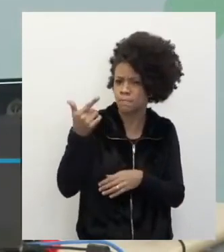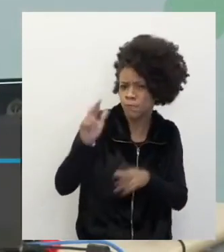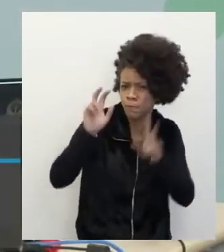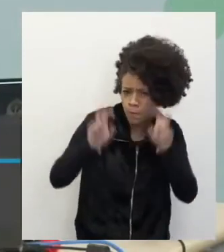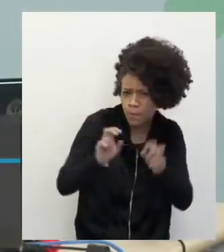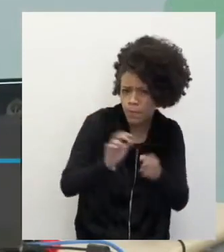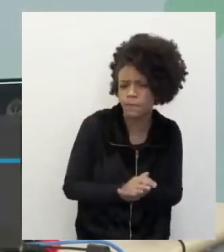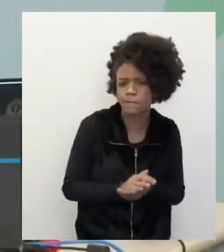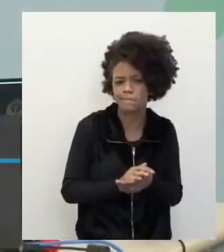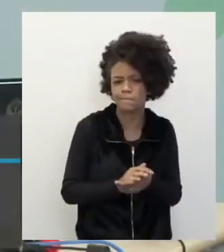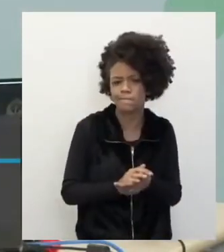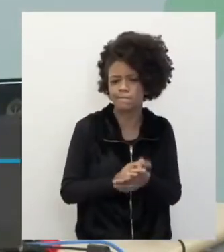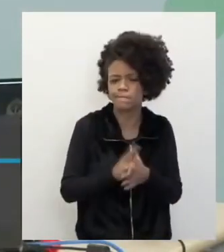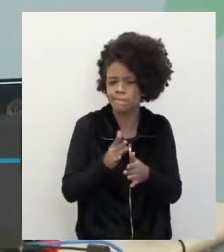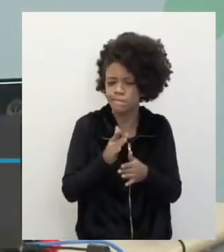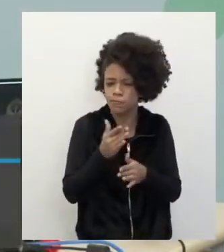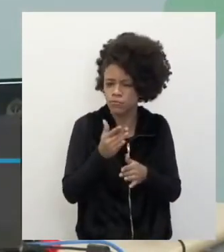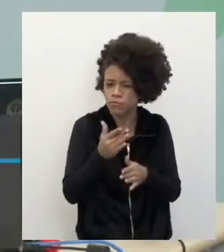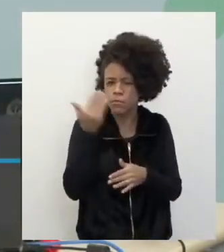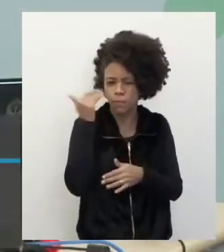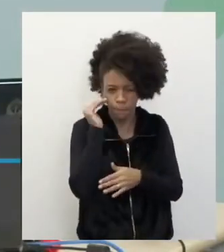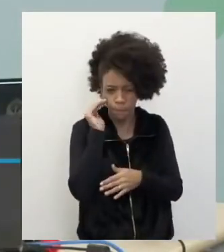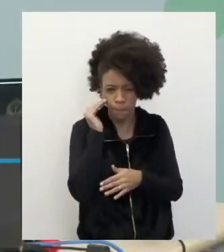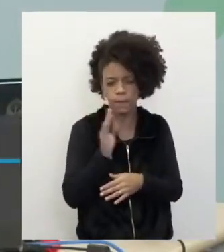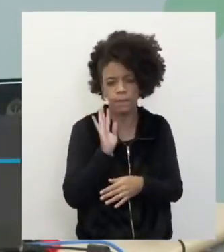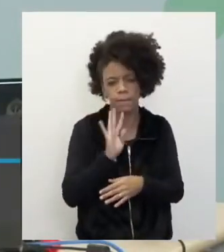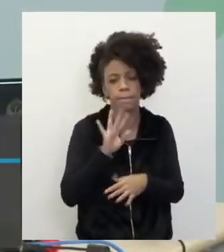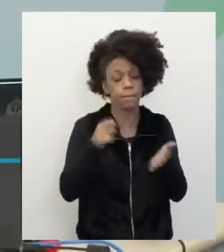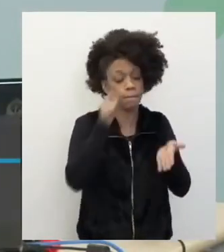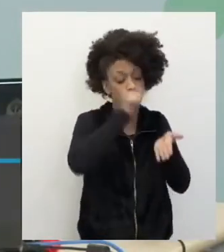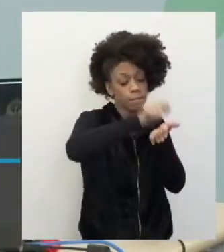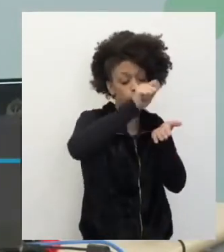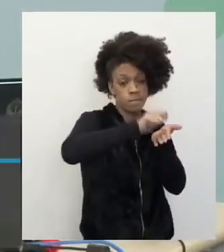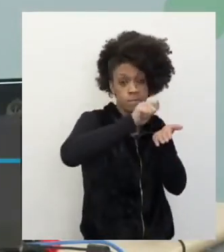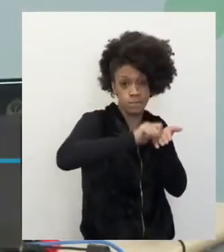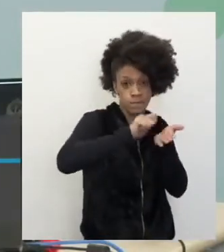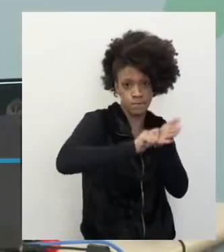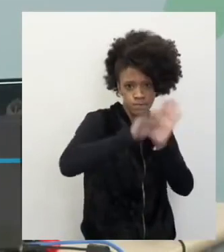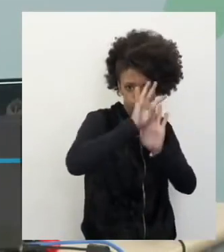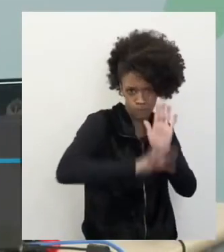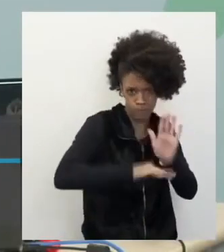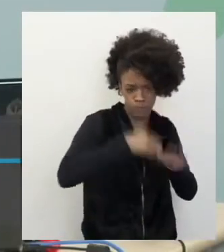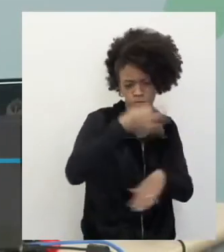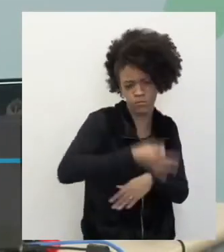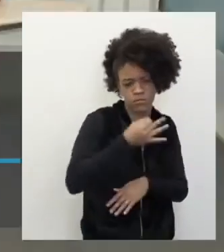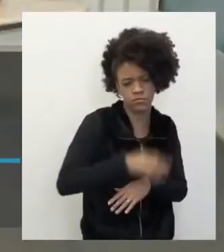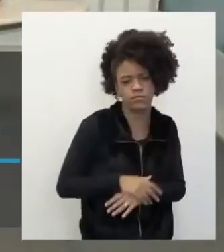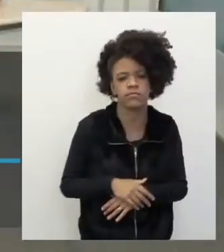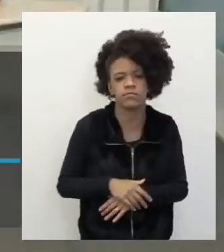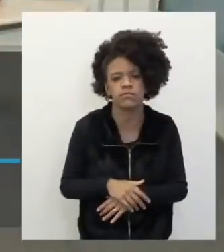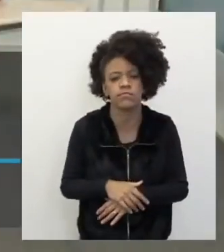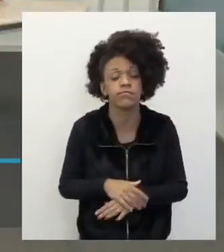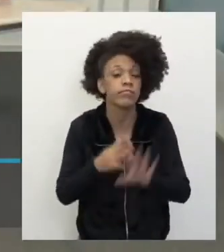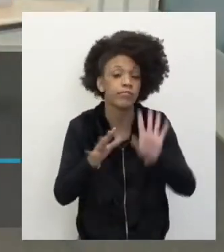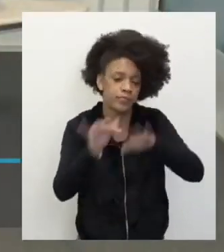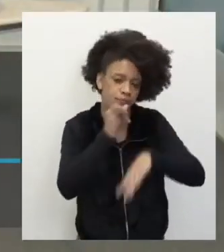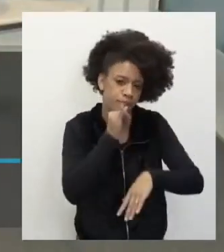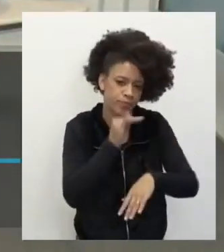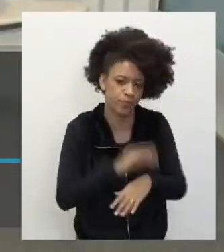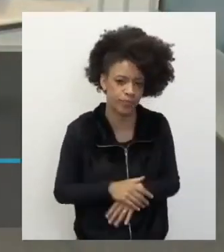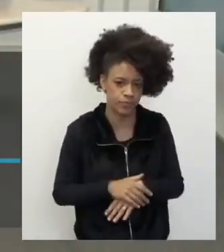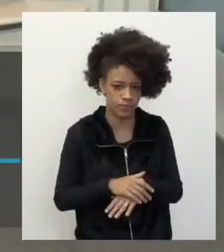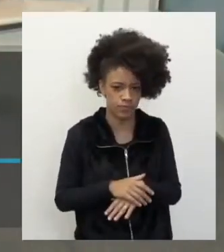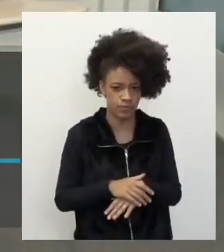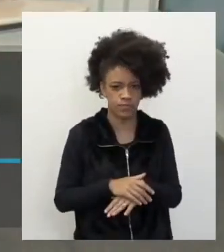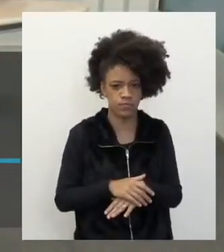gente chegar bem legal quando a gente for escrever o nosso texto argumentativo. Tem um exemplo legal, posso falar? Pode falar, Por exemplo, pode passar tá aqui um exemplo